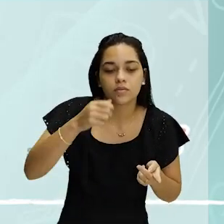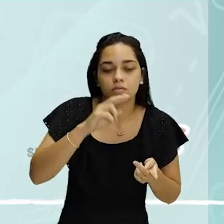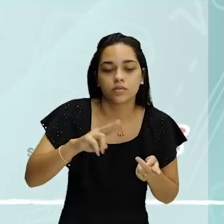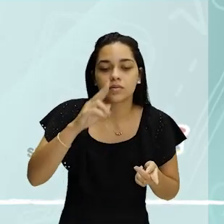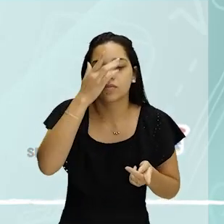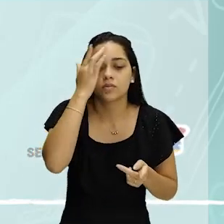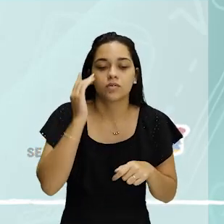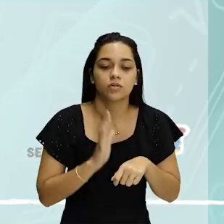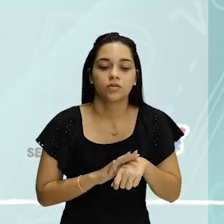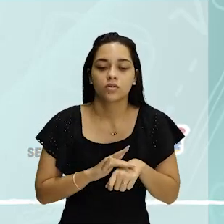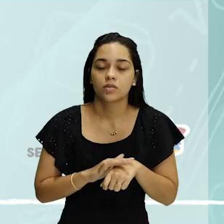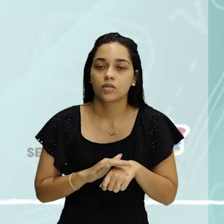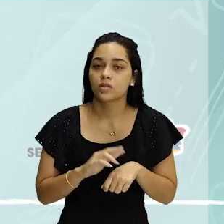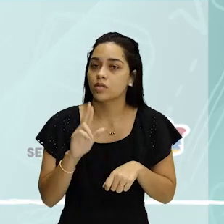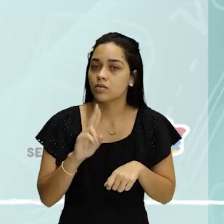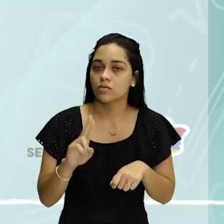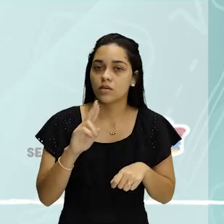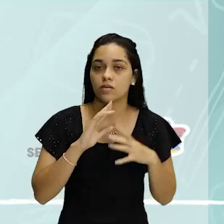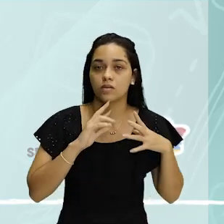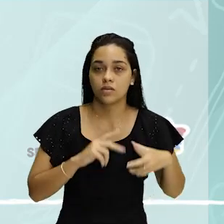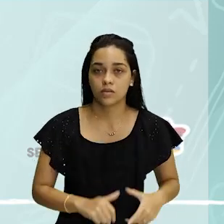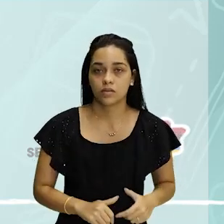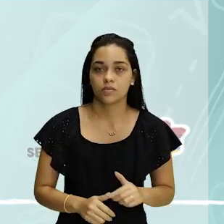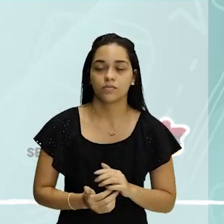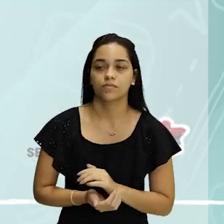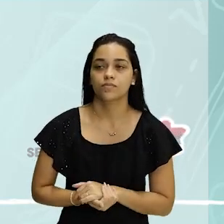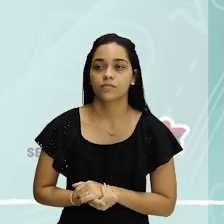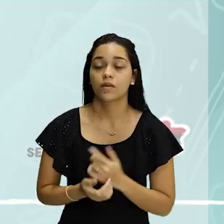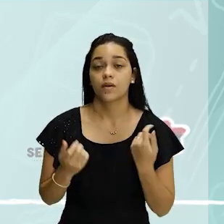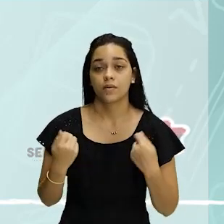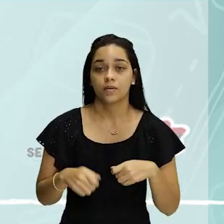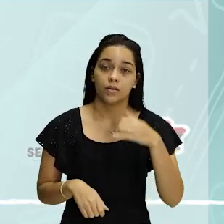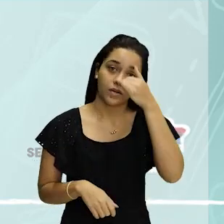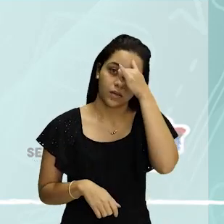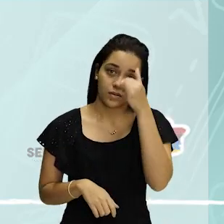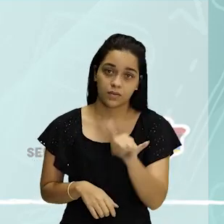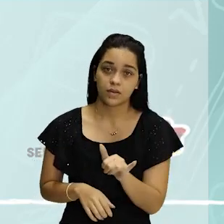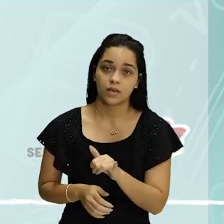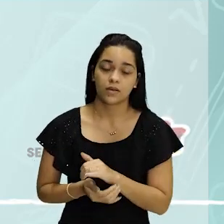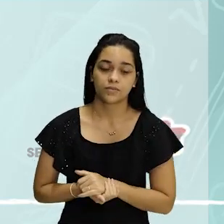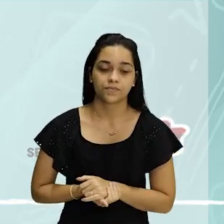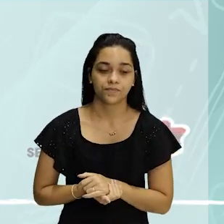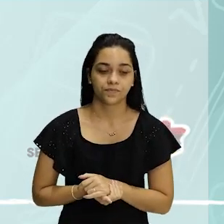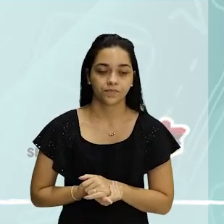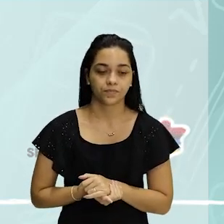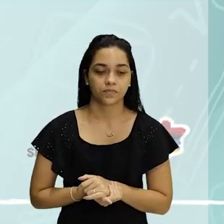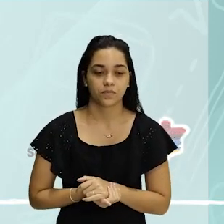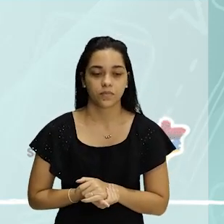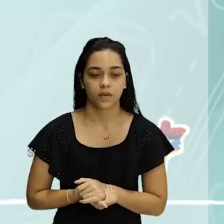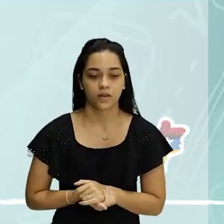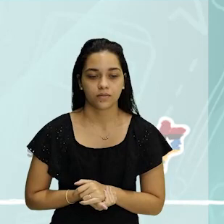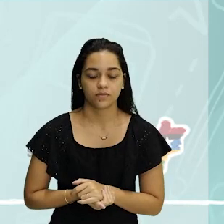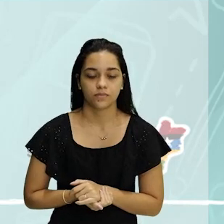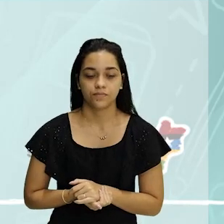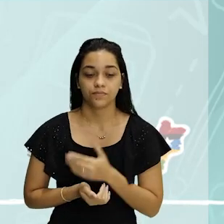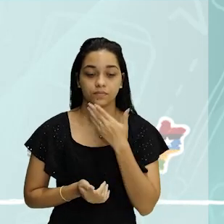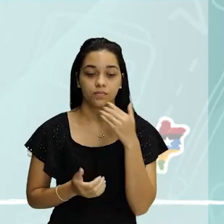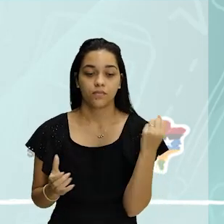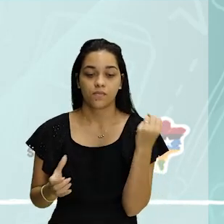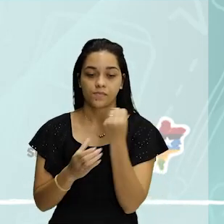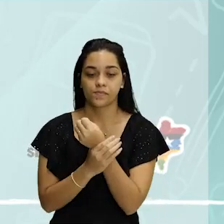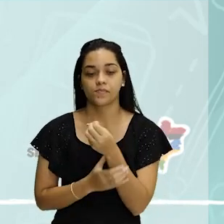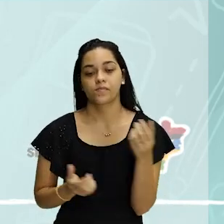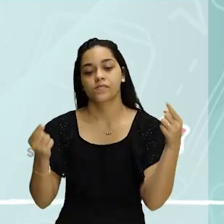doentes e não esterilizados adequadamente. Então, tem que evitar compartilhamento de objetos, né, como esses. A